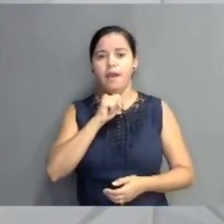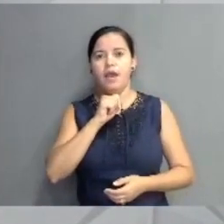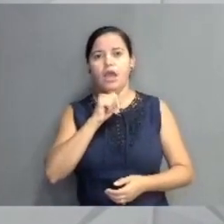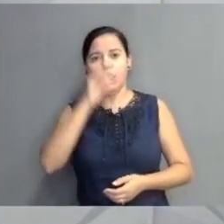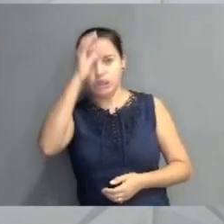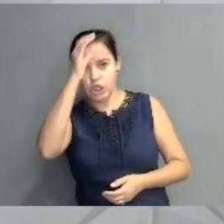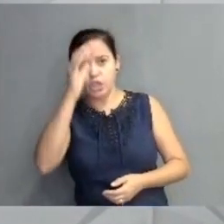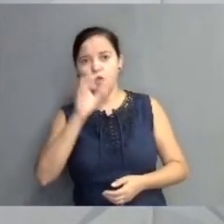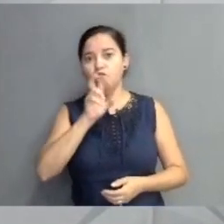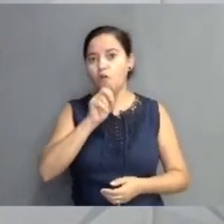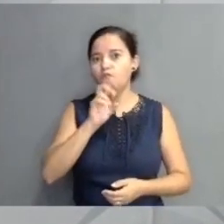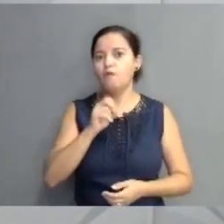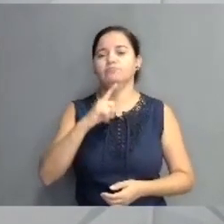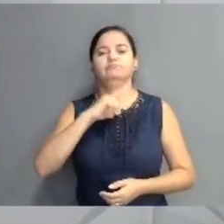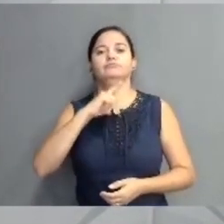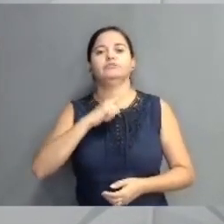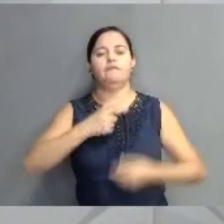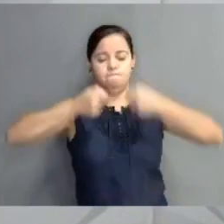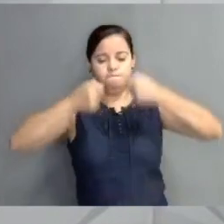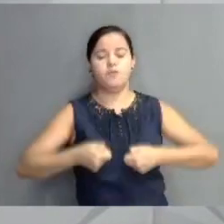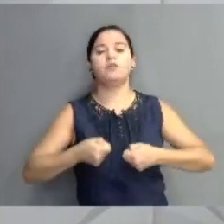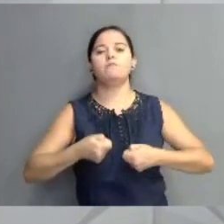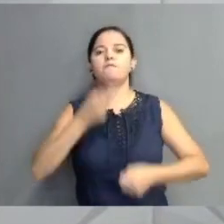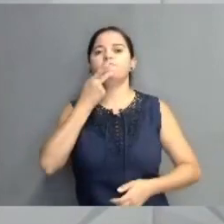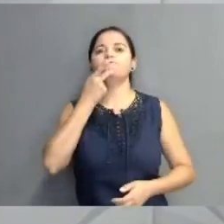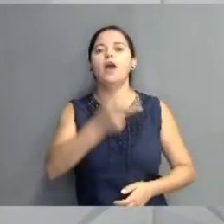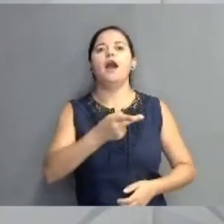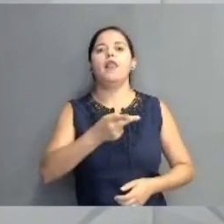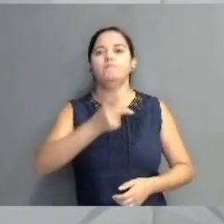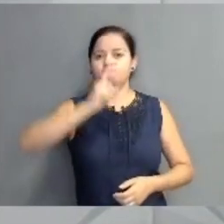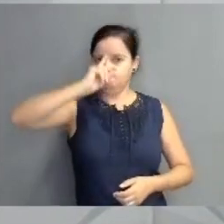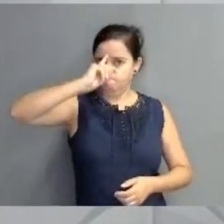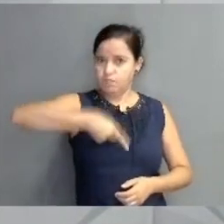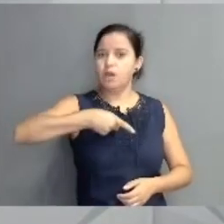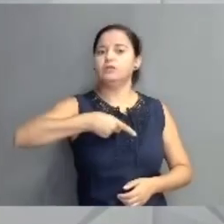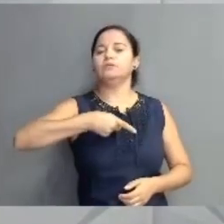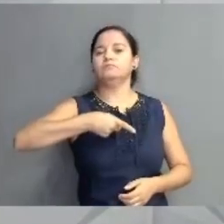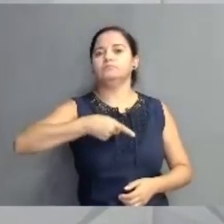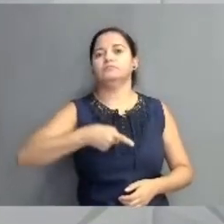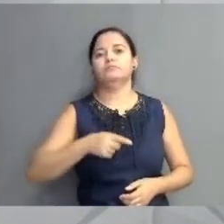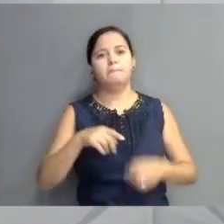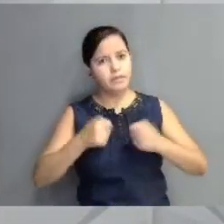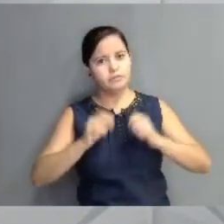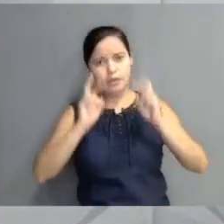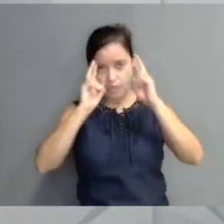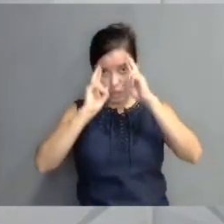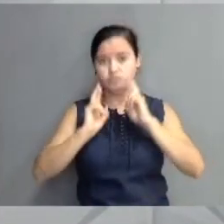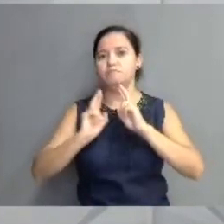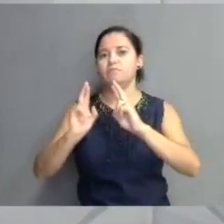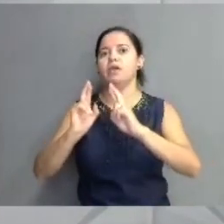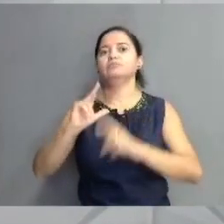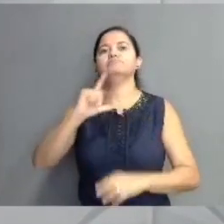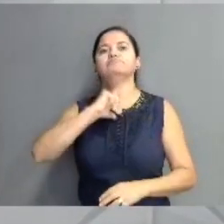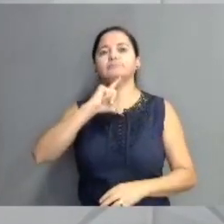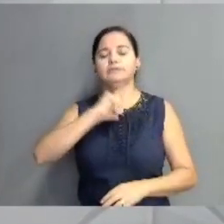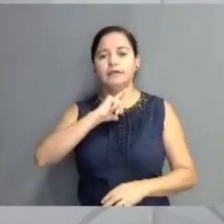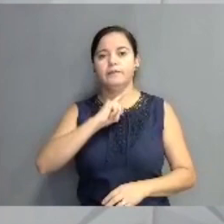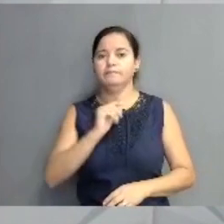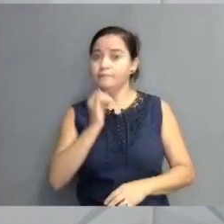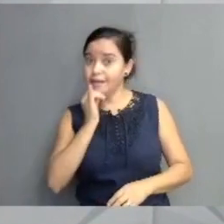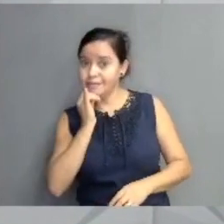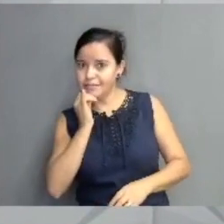autoridade que nós temos, né, na verdade, que respeitar, que considerar. Então, ó, esse exemplo que eu